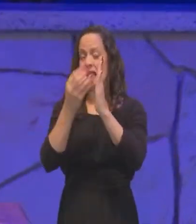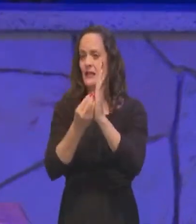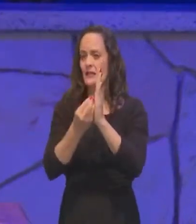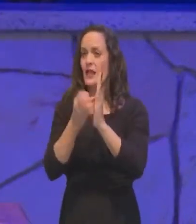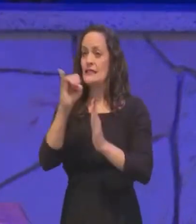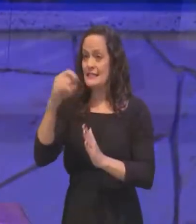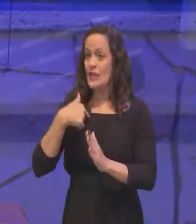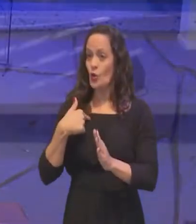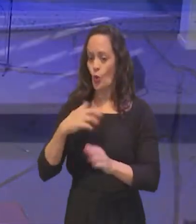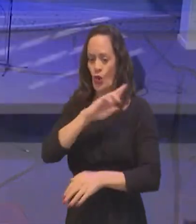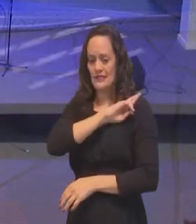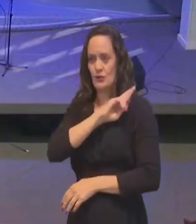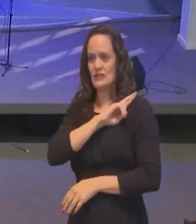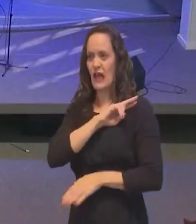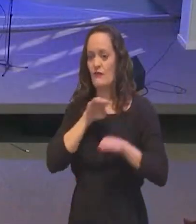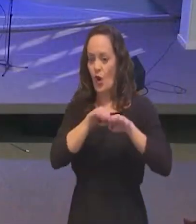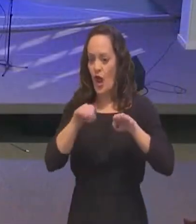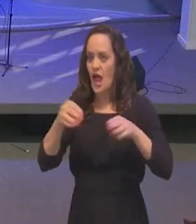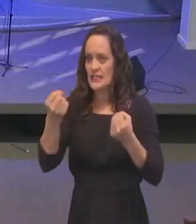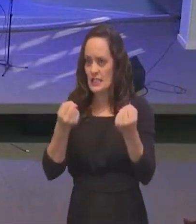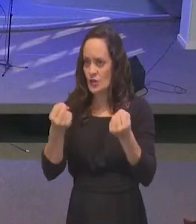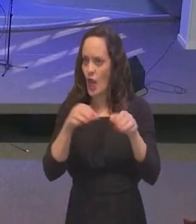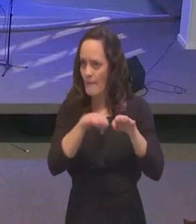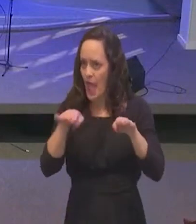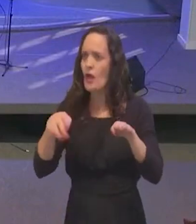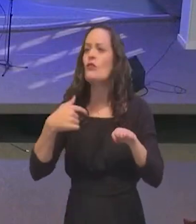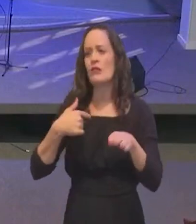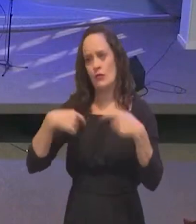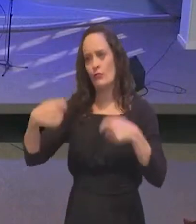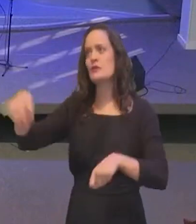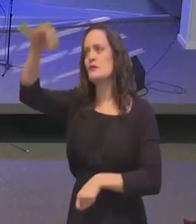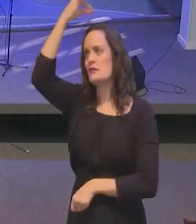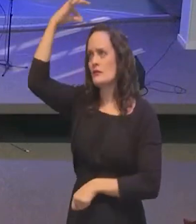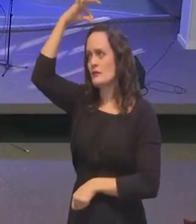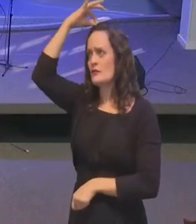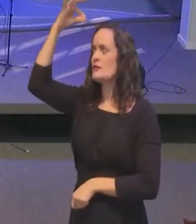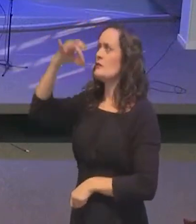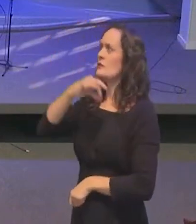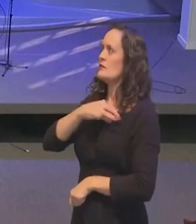no estacionamento, eu tenho que estar ali em nome do Senhor, eu tenho que estar ali